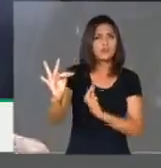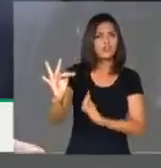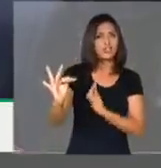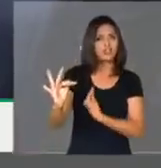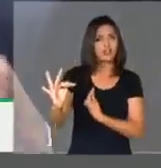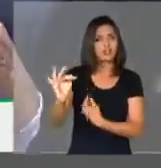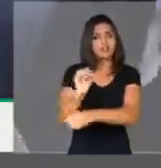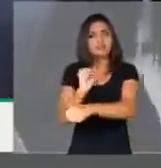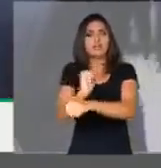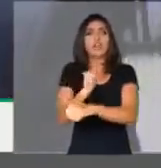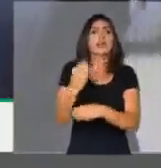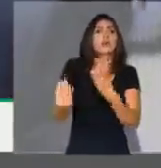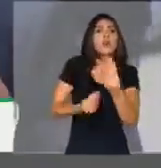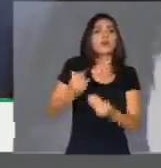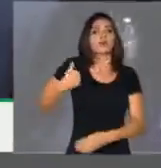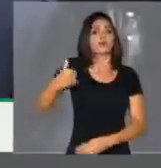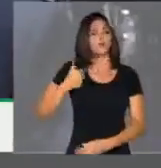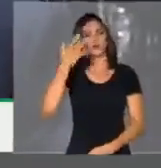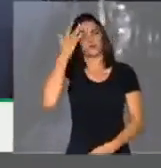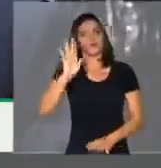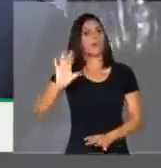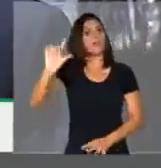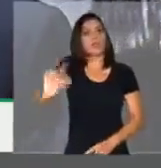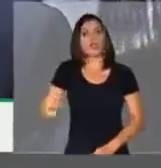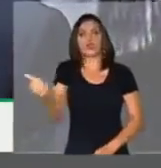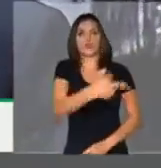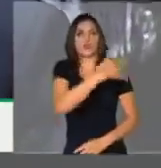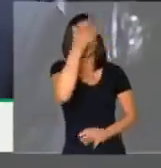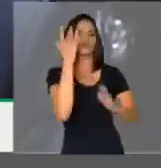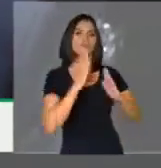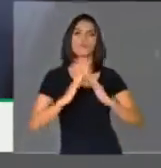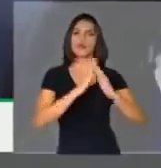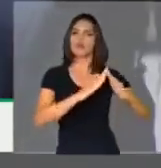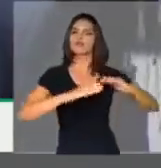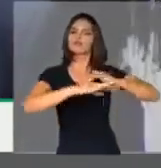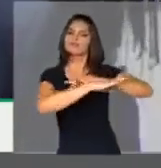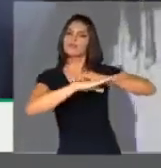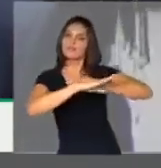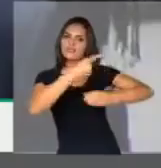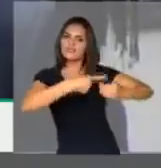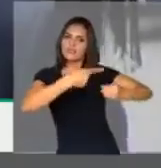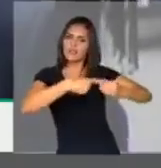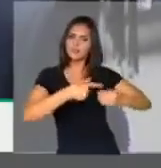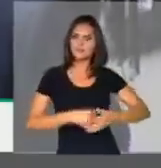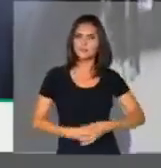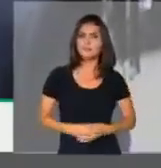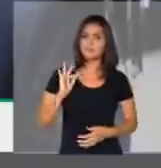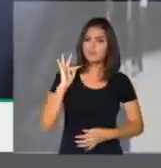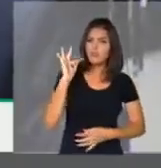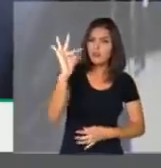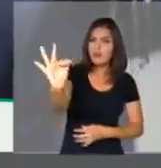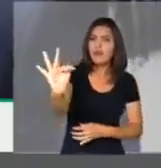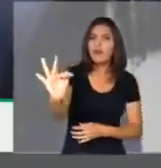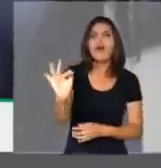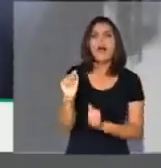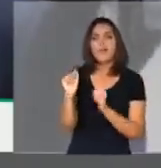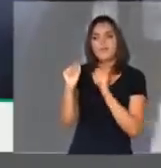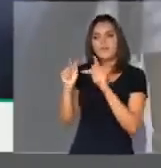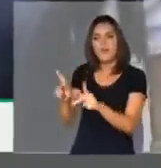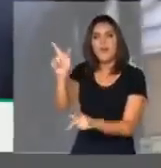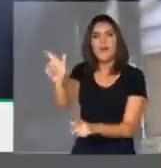medidas querer aposentar uma mulher trabalhadora rural, um homem